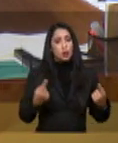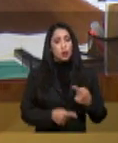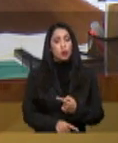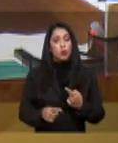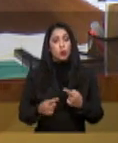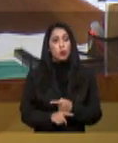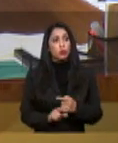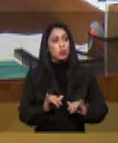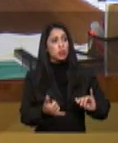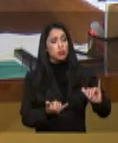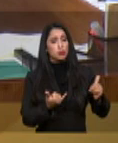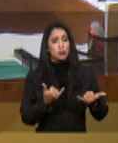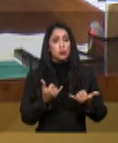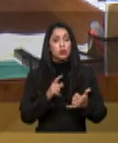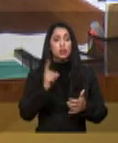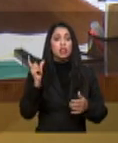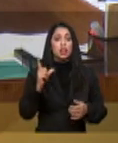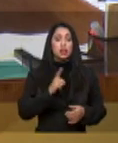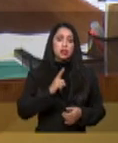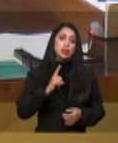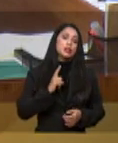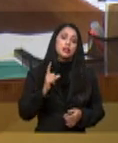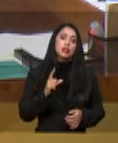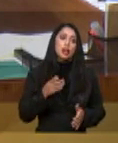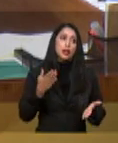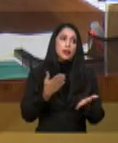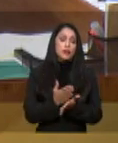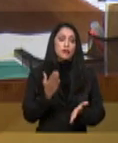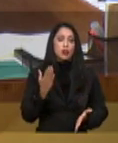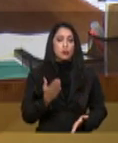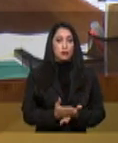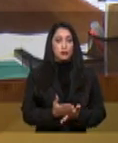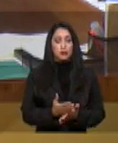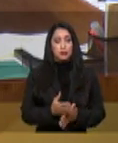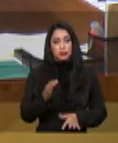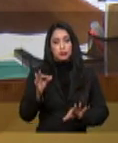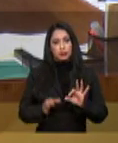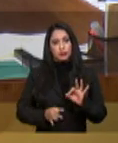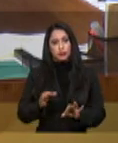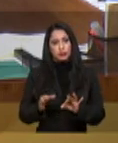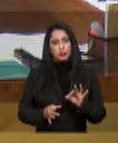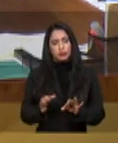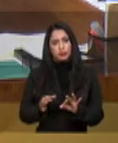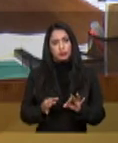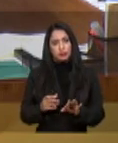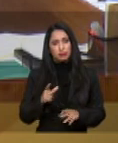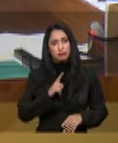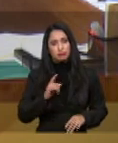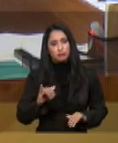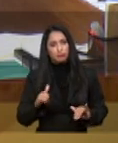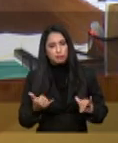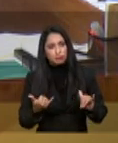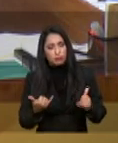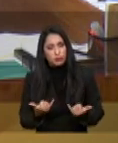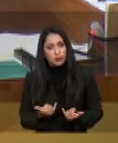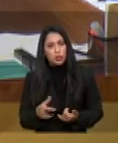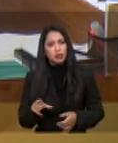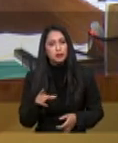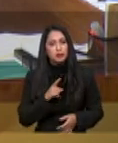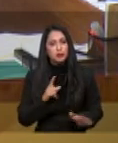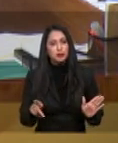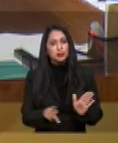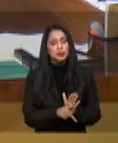ou oportunidade do que restou, afinal, aprovado. E é nesse juízo preliminar de conveniência ou oportunidade que se dá a